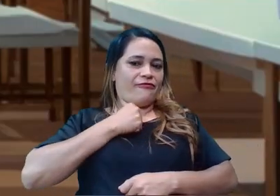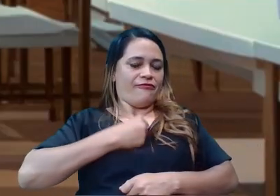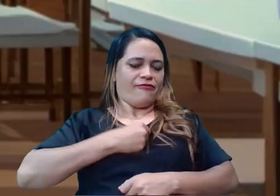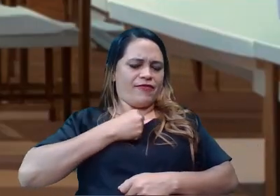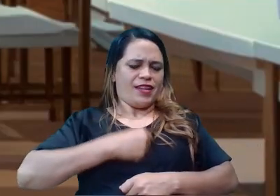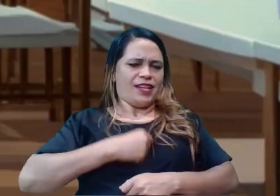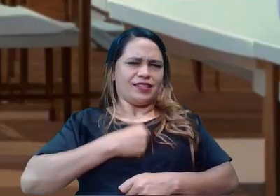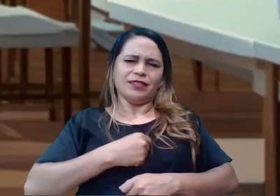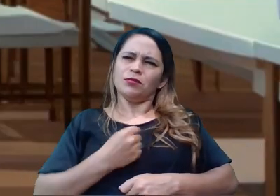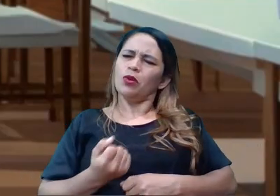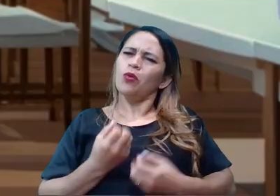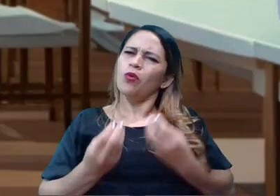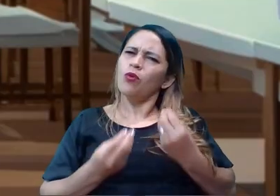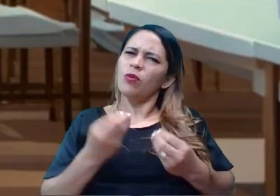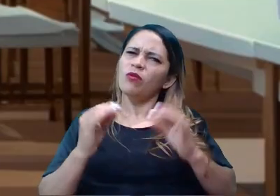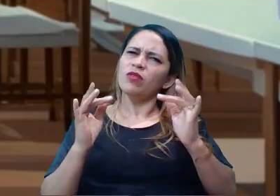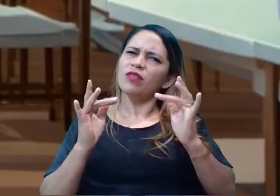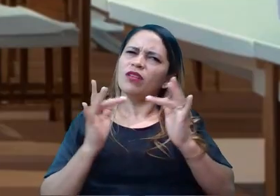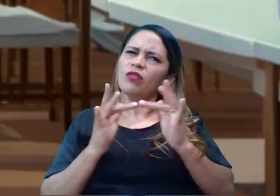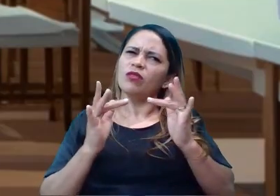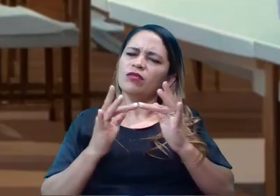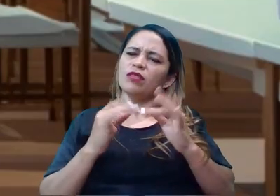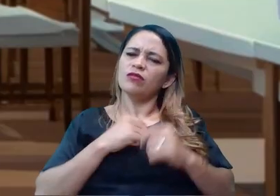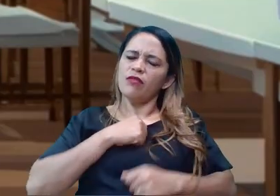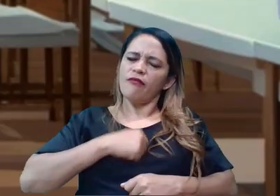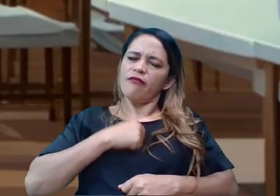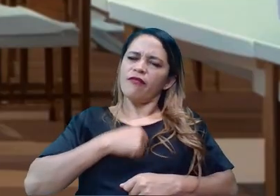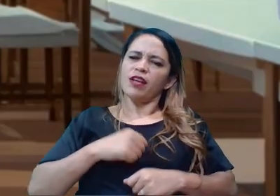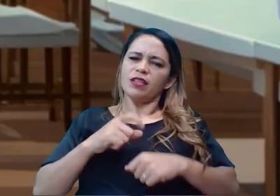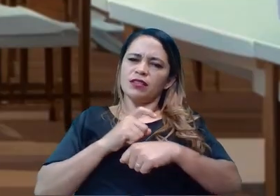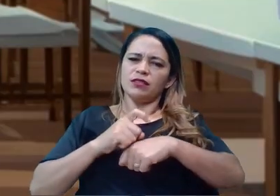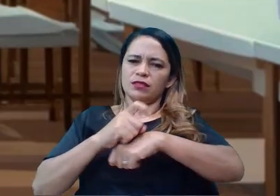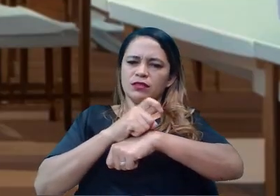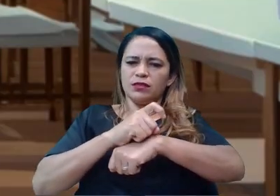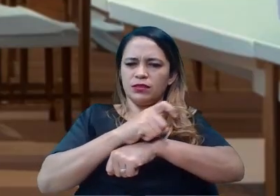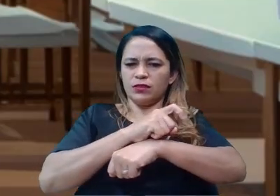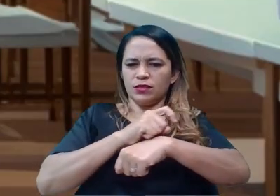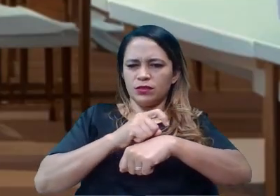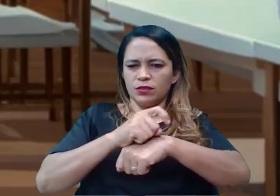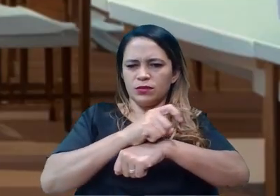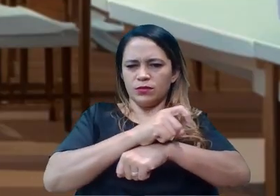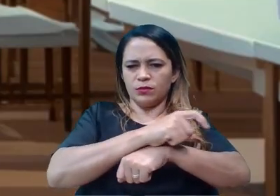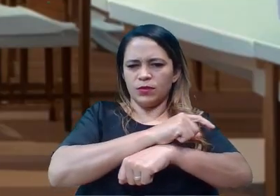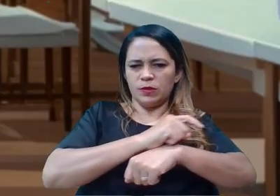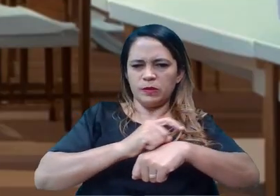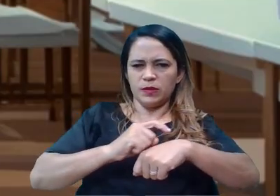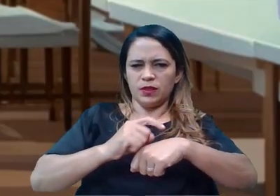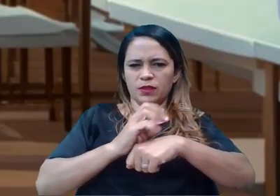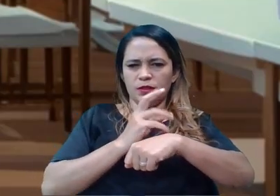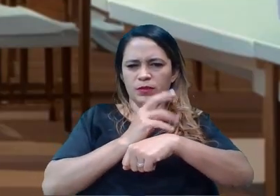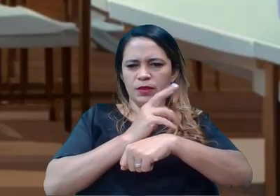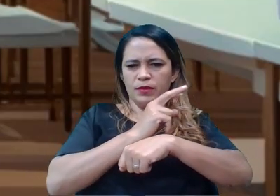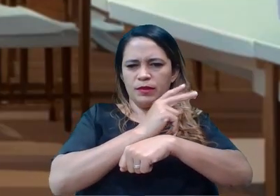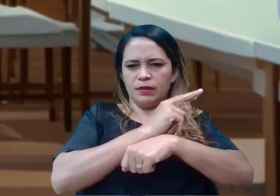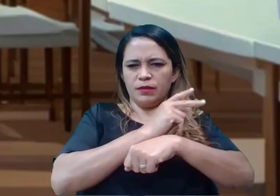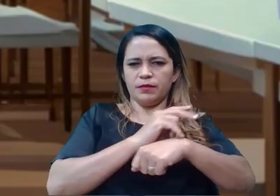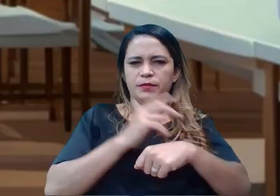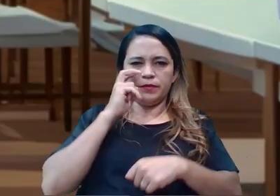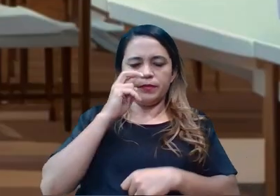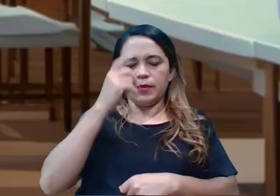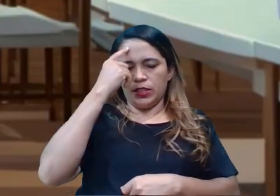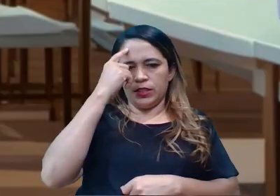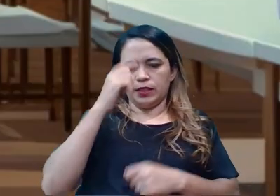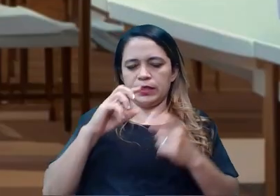Professor, mas como é que eu vou ter contato com as fezes do barbeiro? Via de regra funciona assim, ó. Imagina que isso daqui que está na minha mão é um